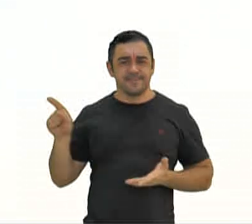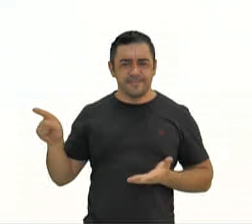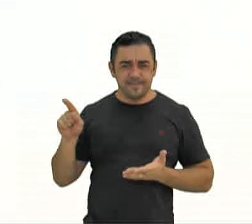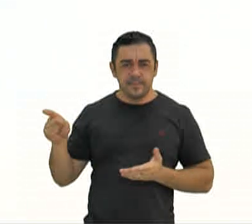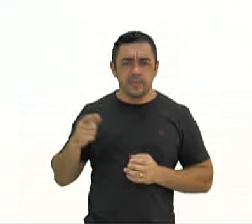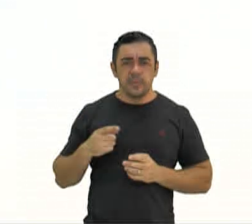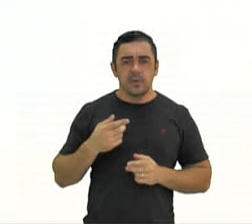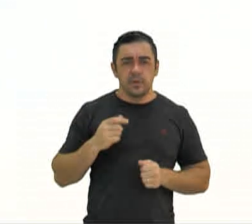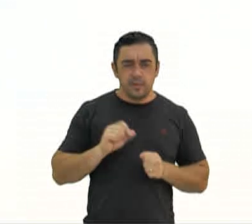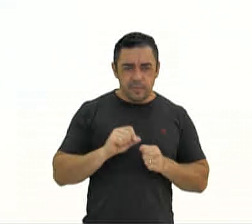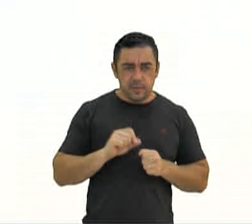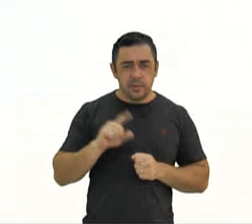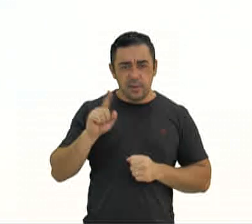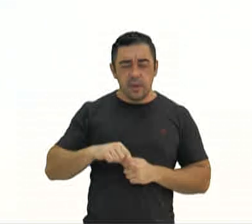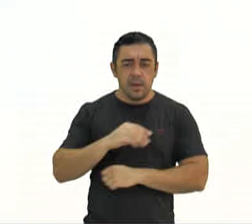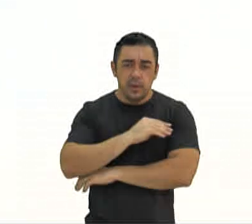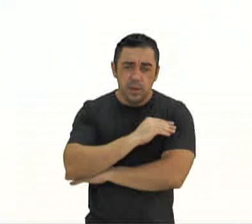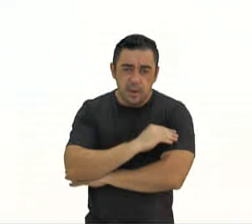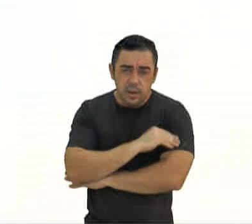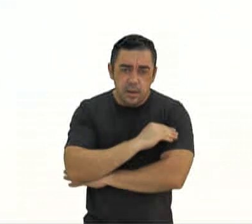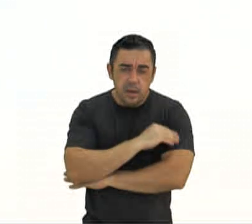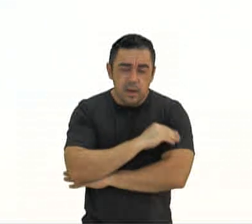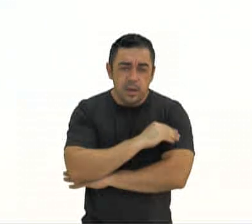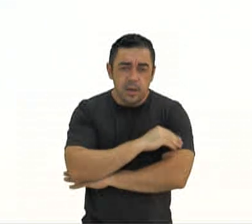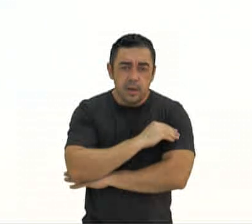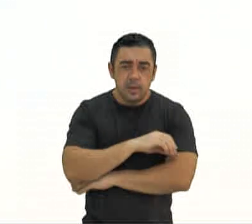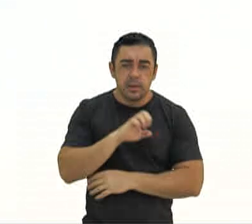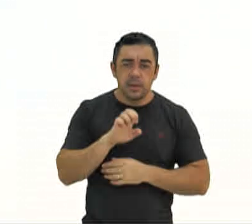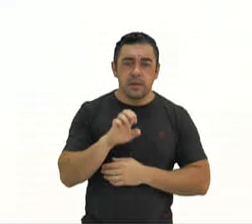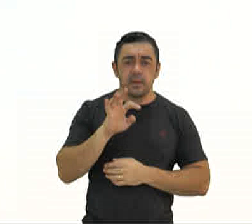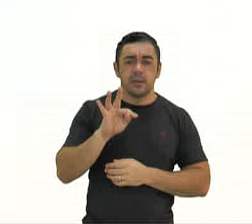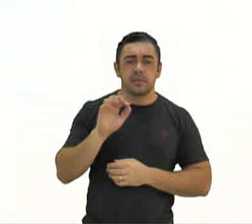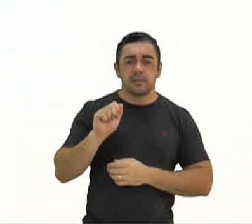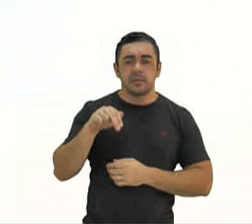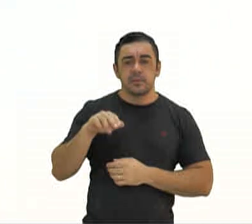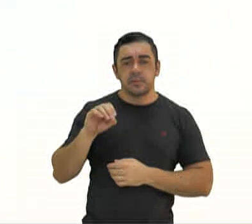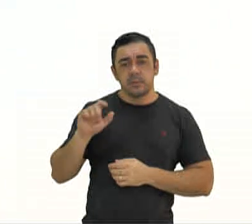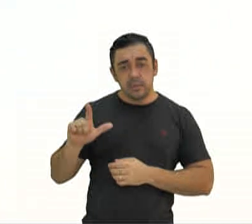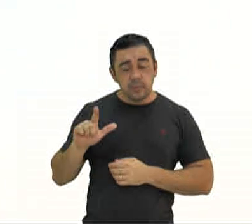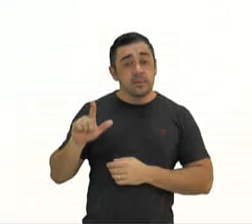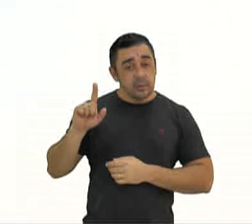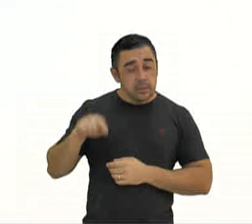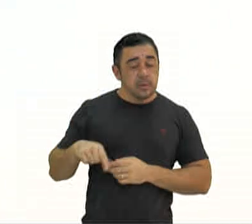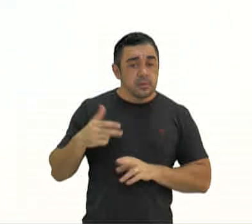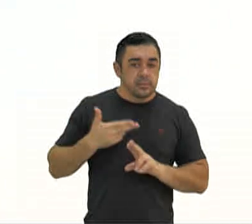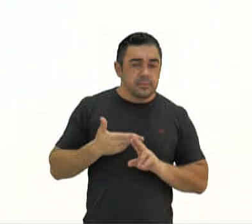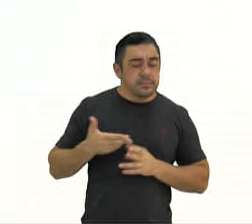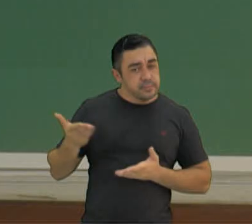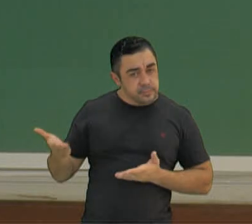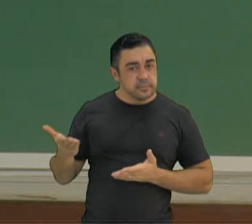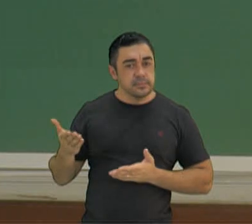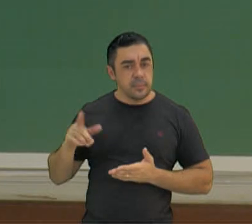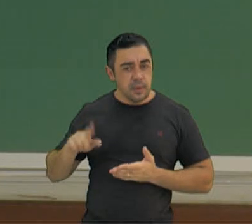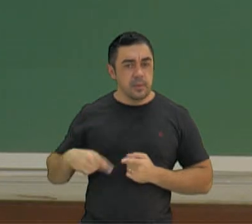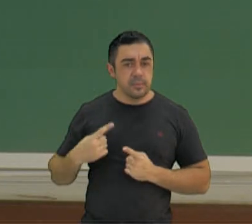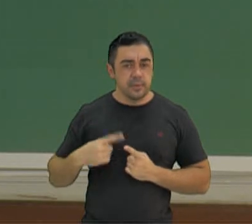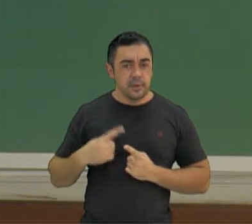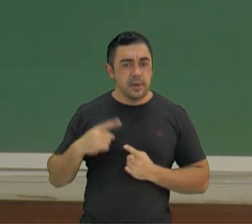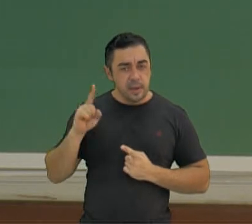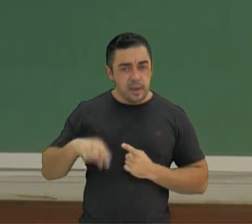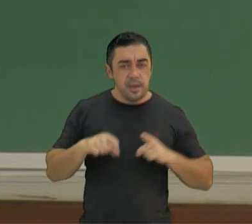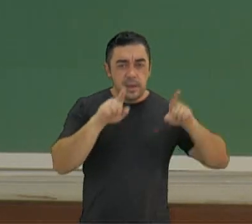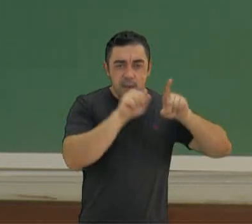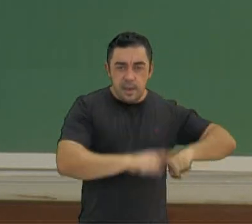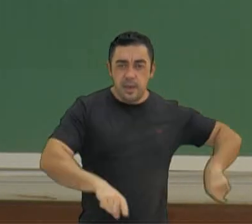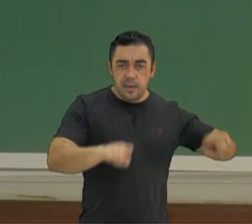situação do biocombustíveis, o etanol, o álcool que não podemos deixar de falar pela questão do que ele retratou como sendo